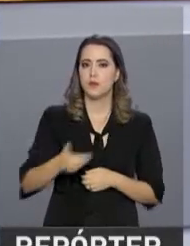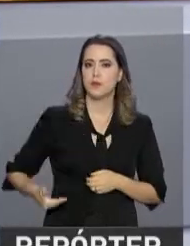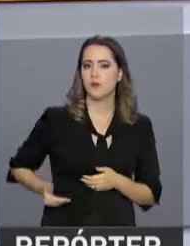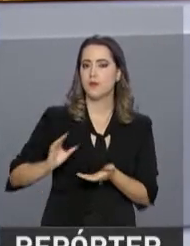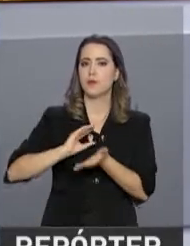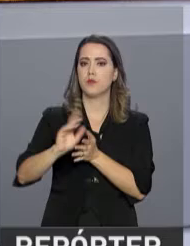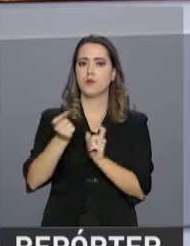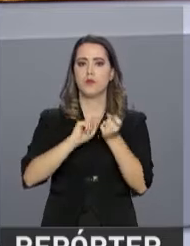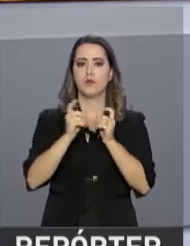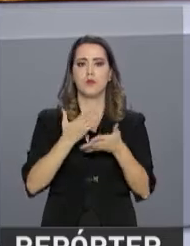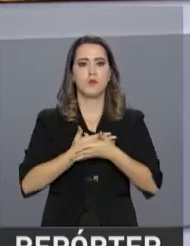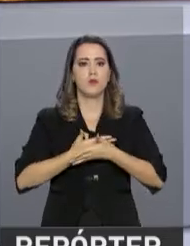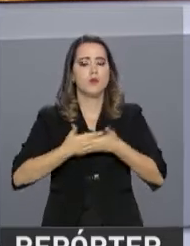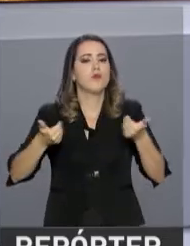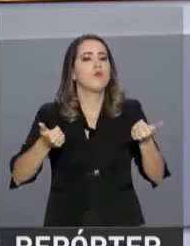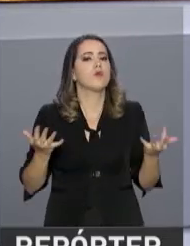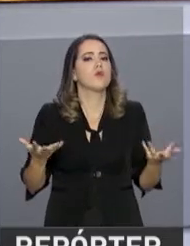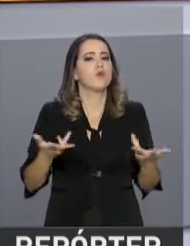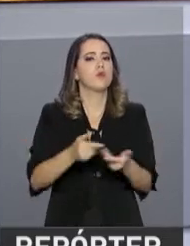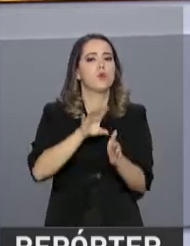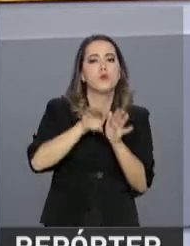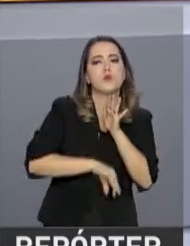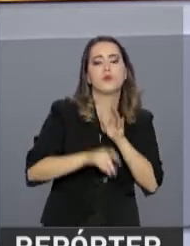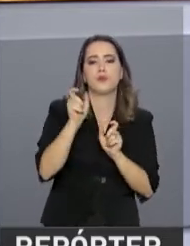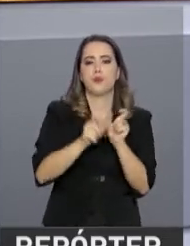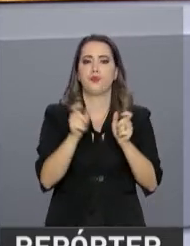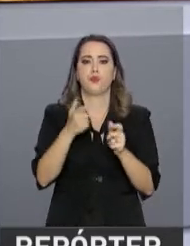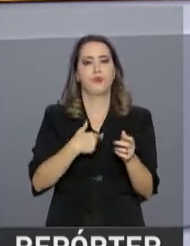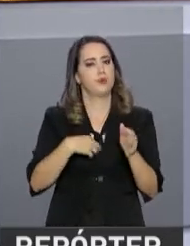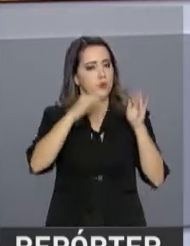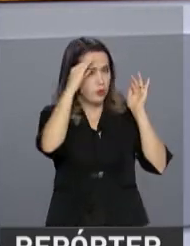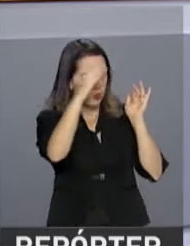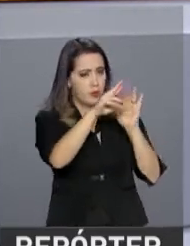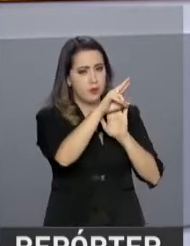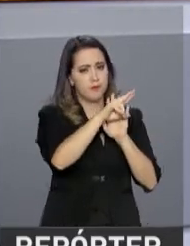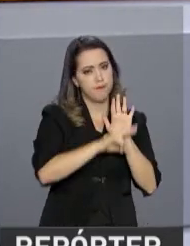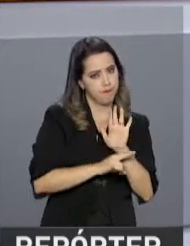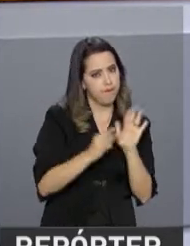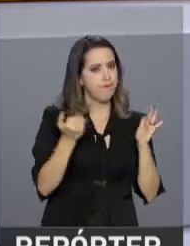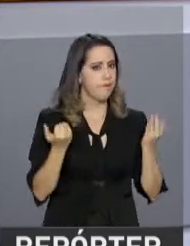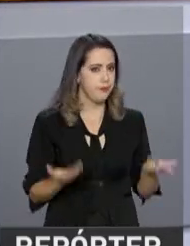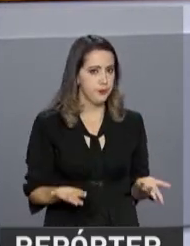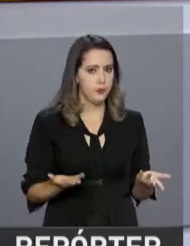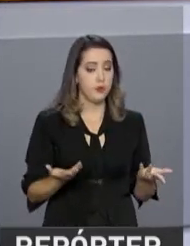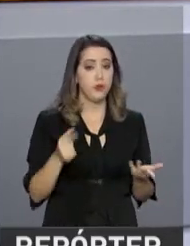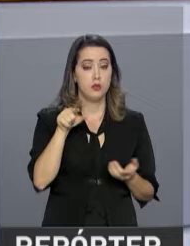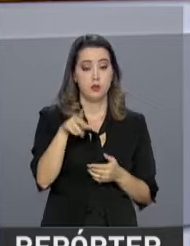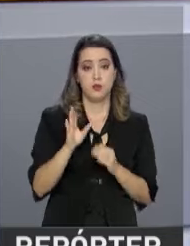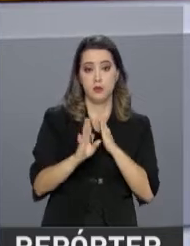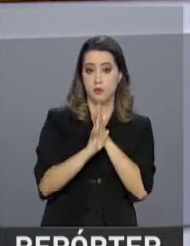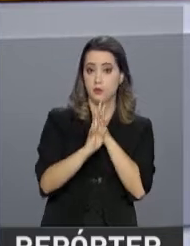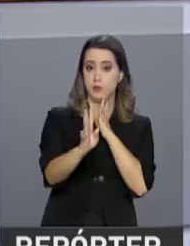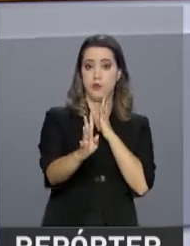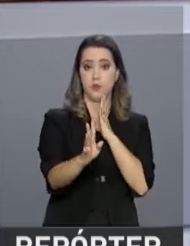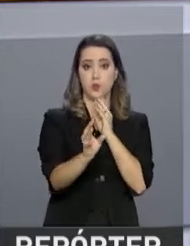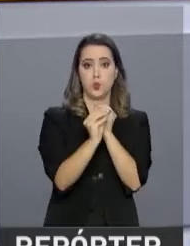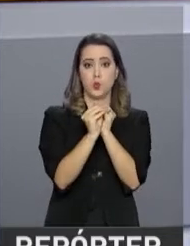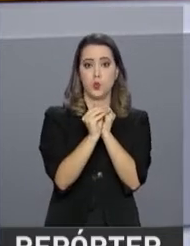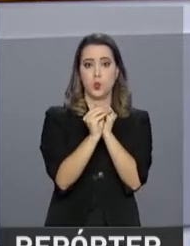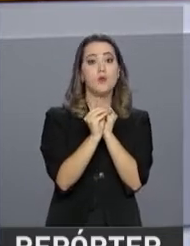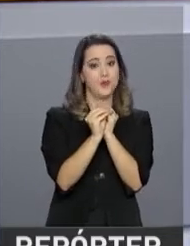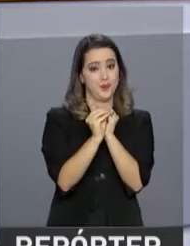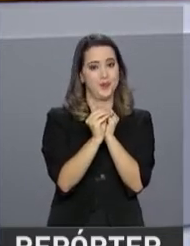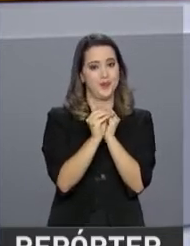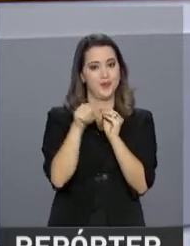numa gestão mais eficiente retirando pessoas que não se enquadram nos critérios do programa com isso a fila de espera foi zerada